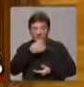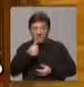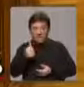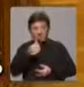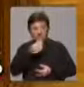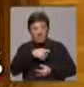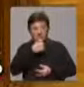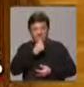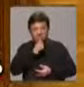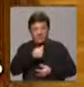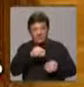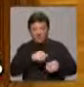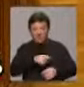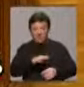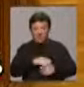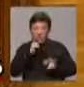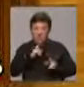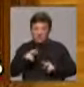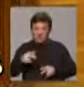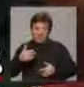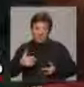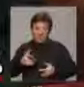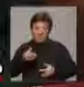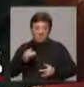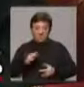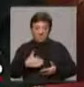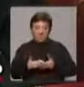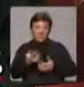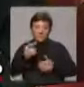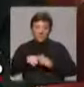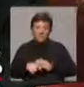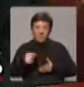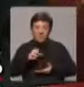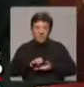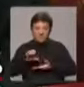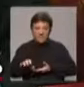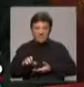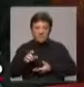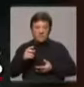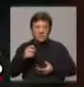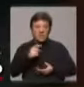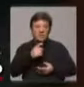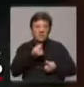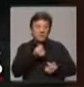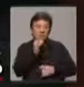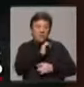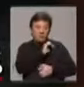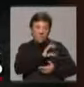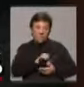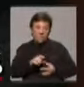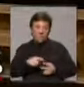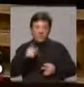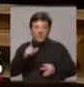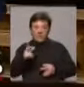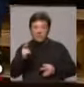eleições. Perante o cenário presente, os socialistas propõem um fundo de capitalização financiado por dinheiros europeus e vistos